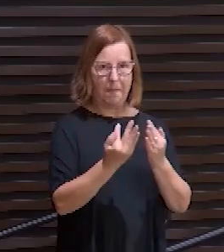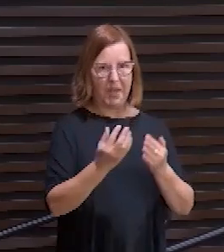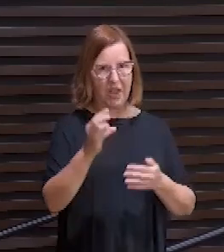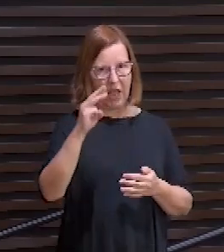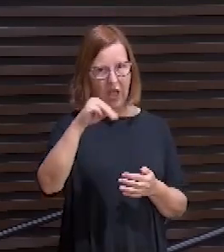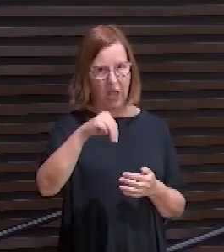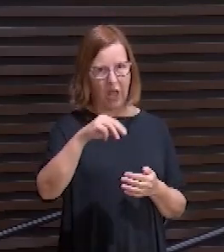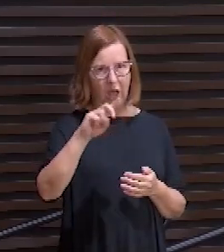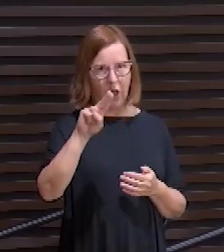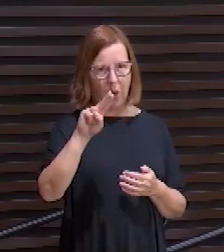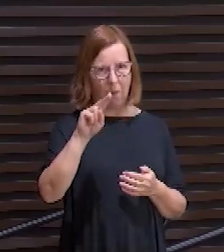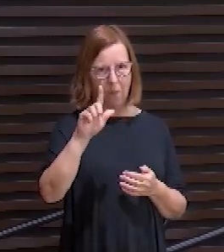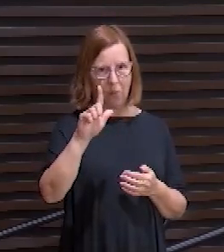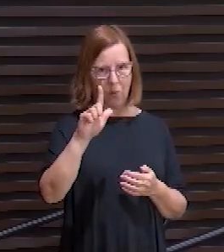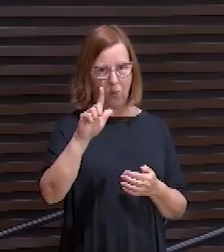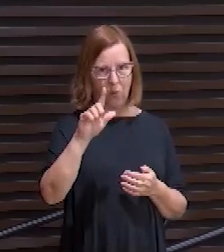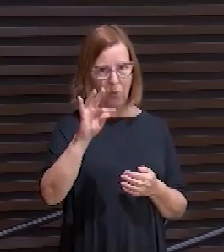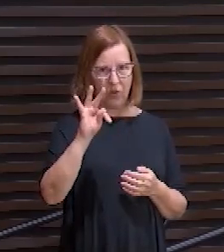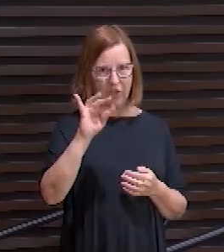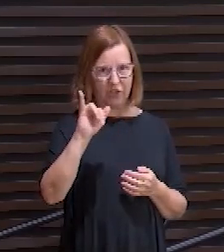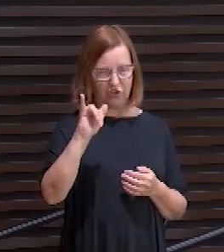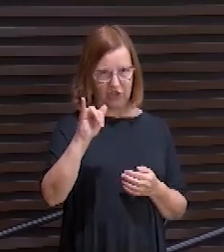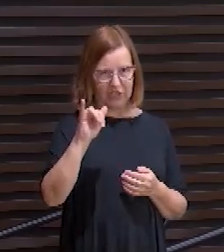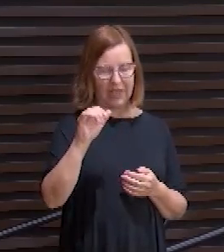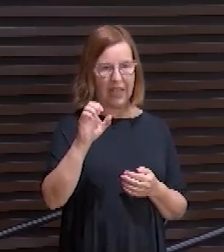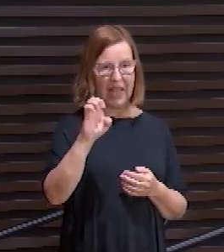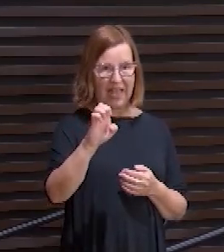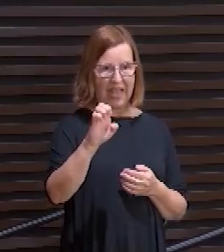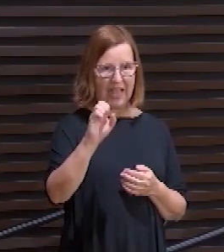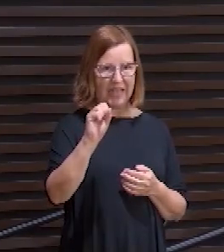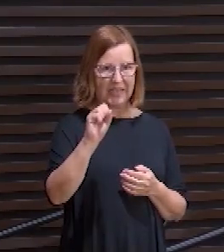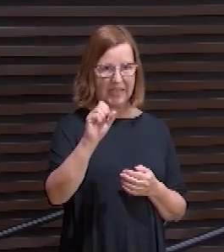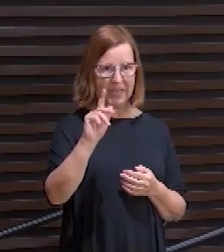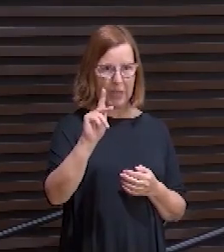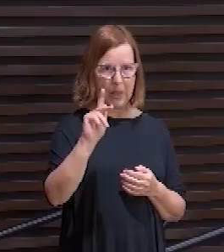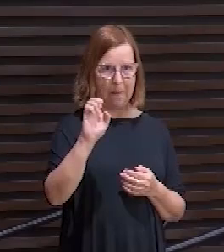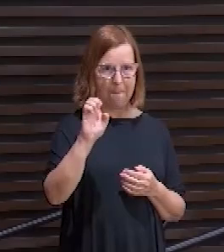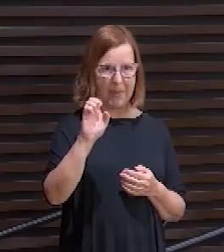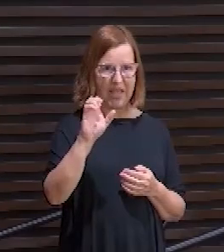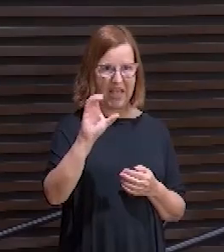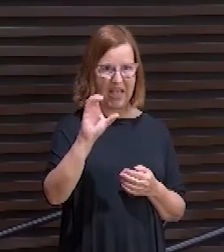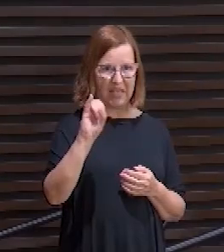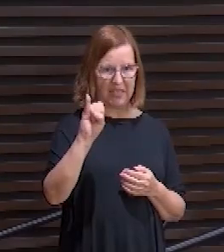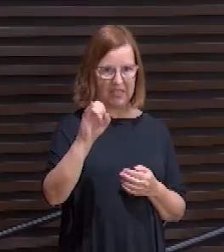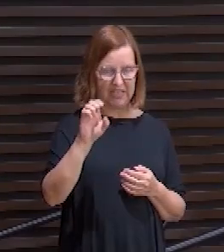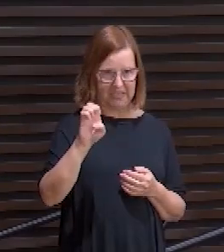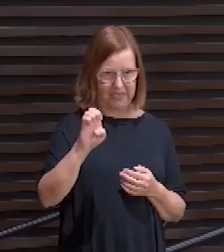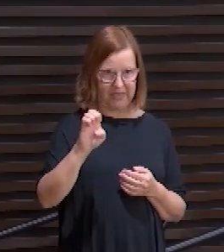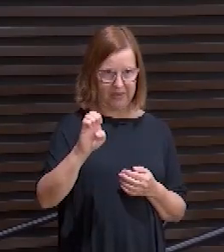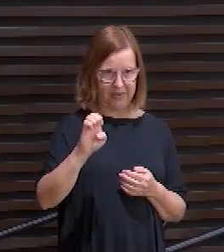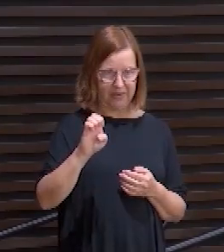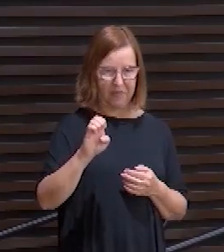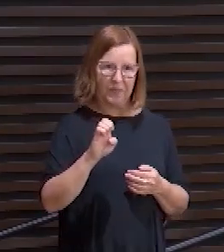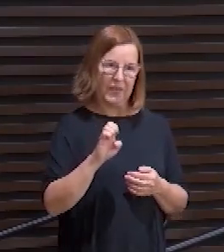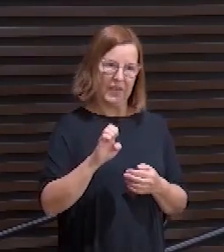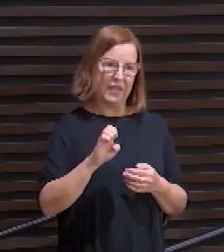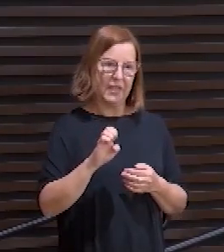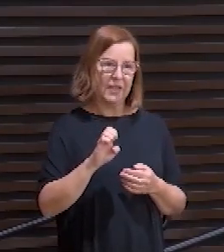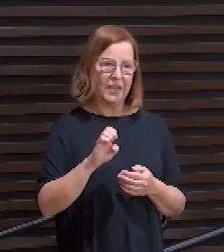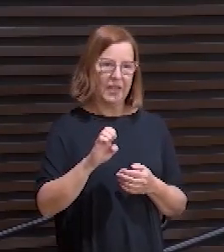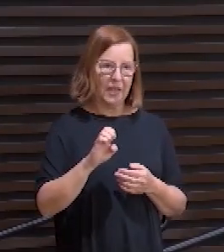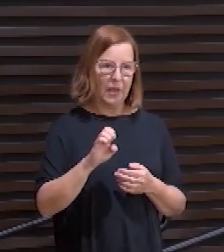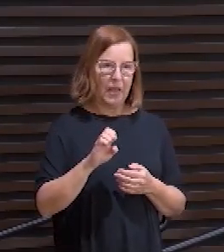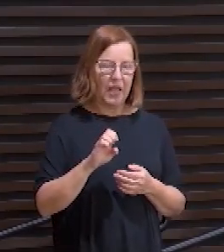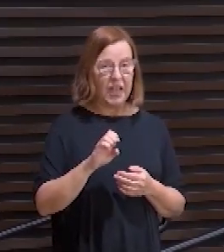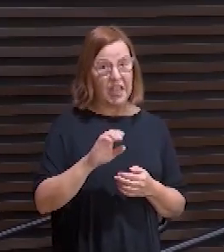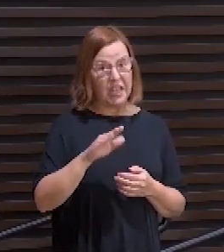onde animais são considerados membros da família. Ou seja, um ser humano no ventre não é nem vida, mas um cachorro é